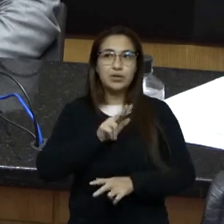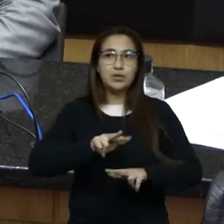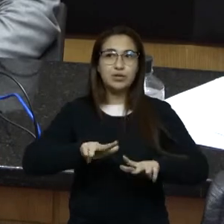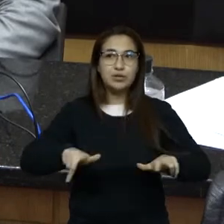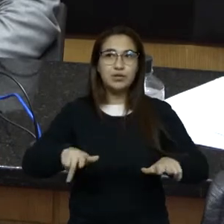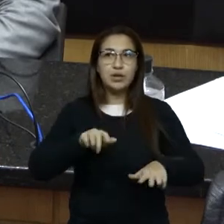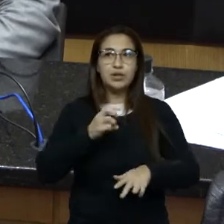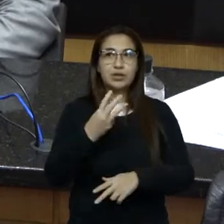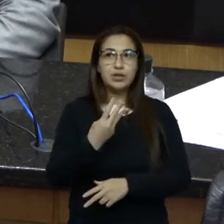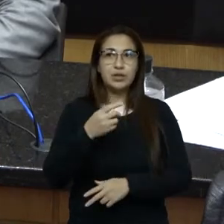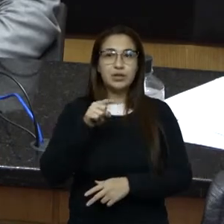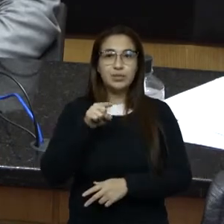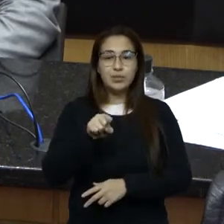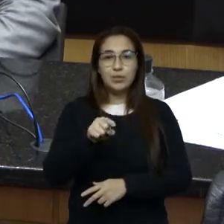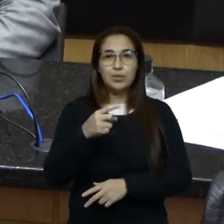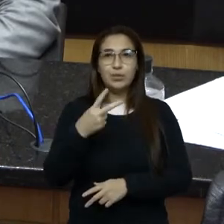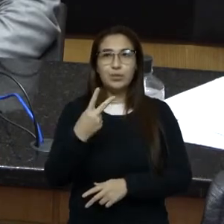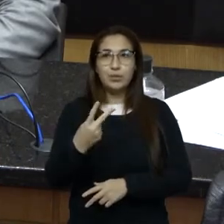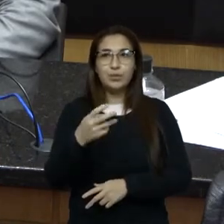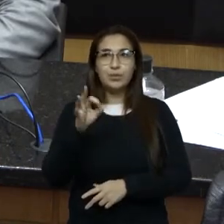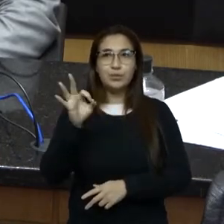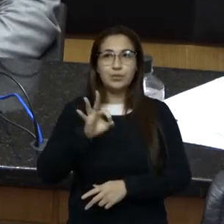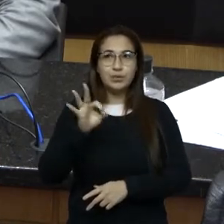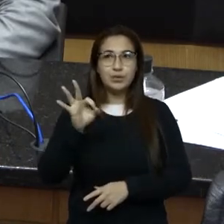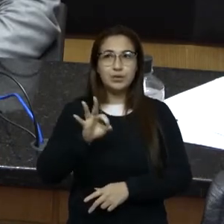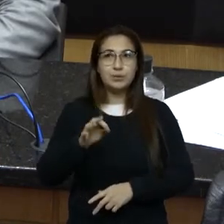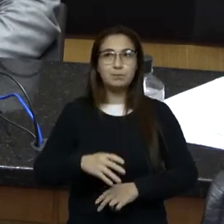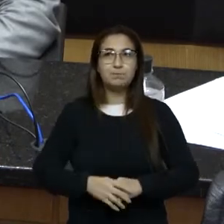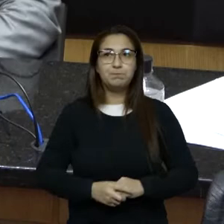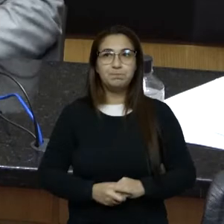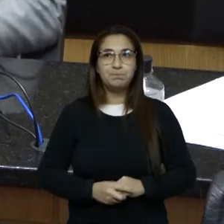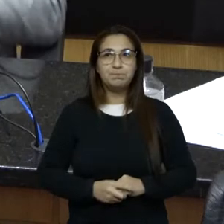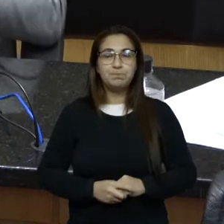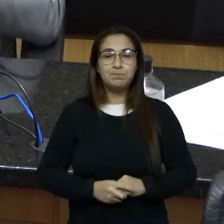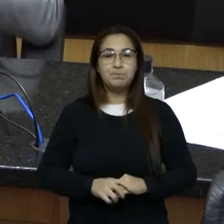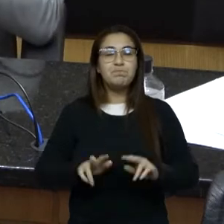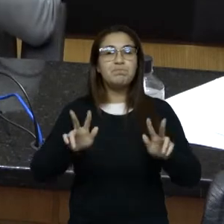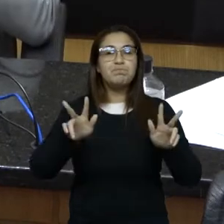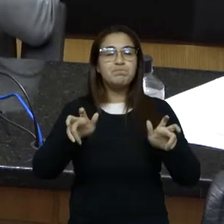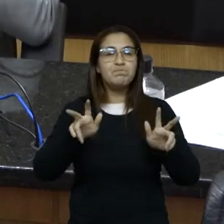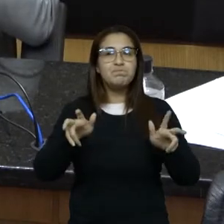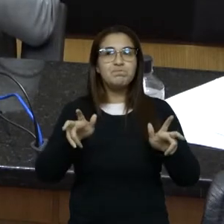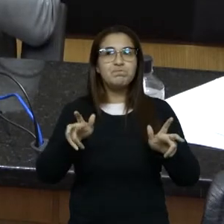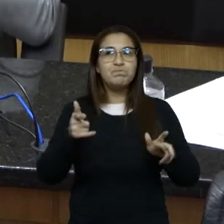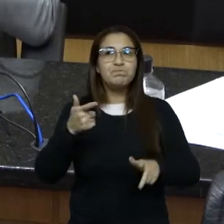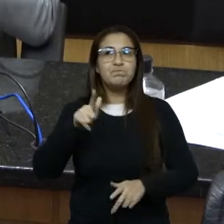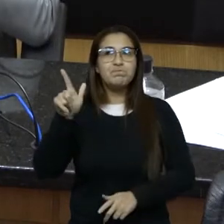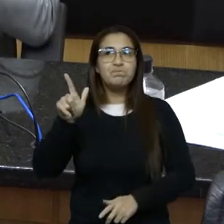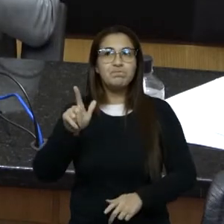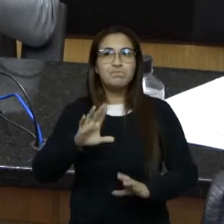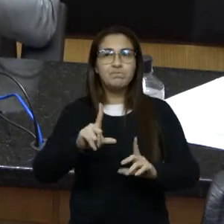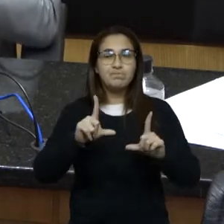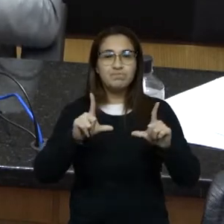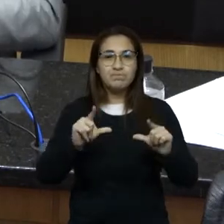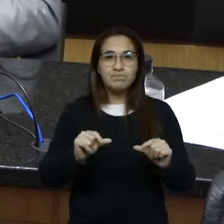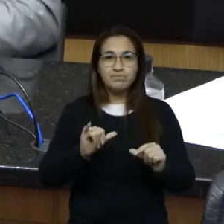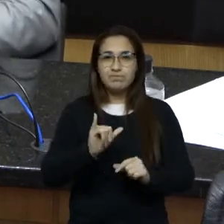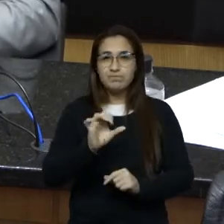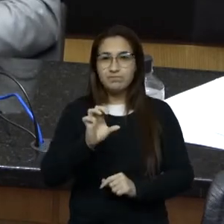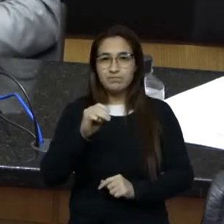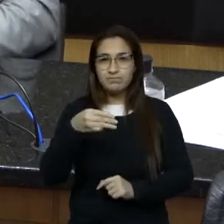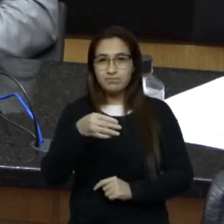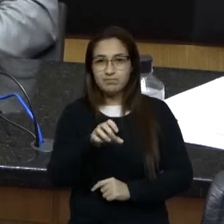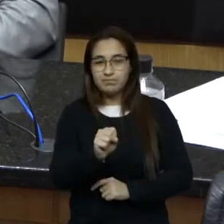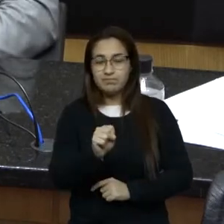3.2 por centro e essa questão da redução do ICMS